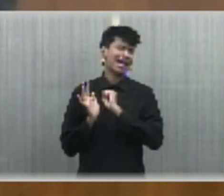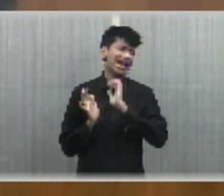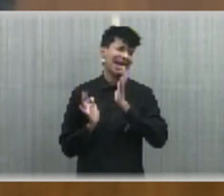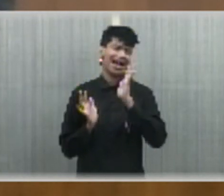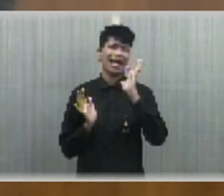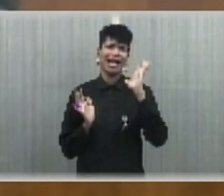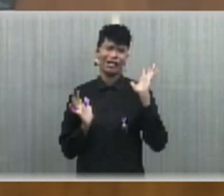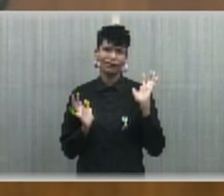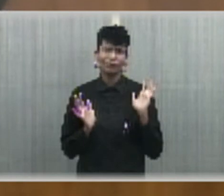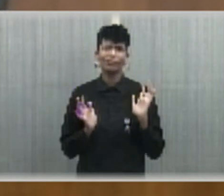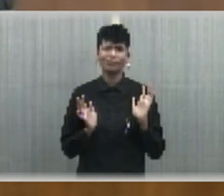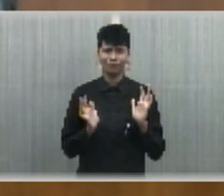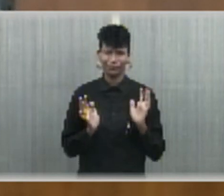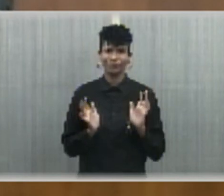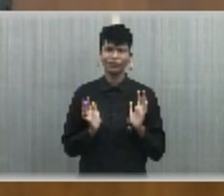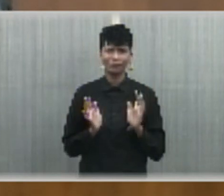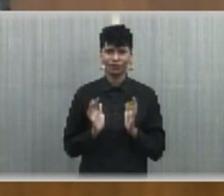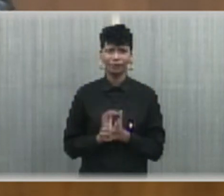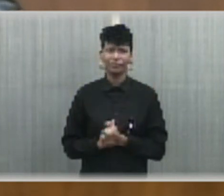É